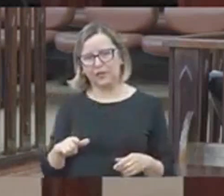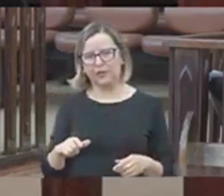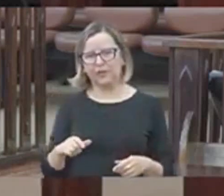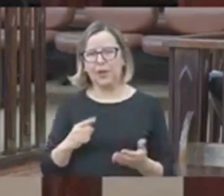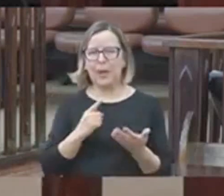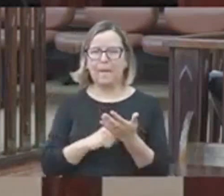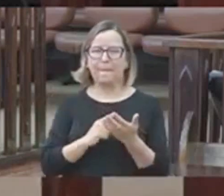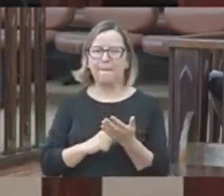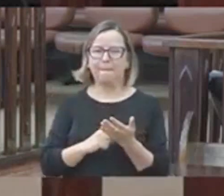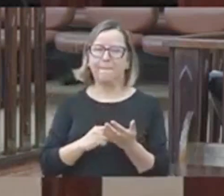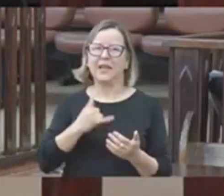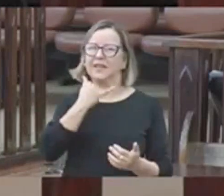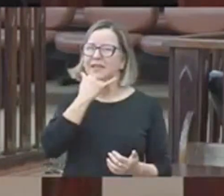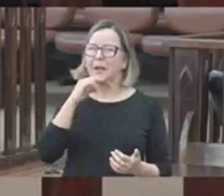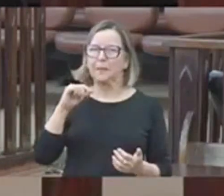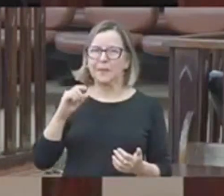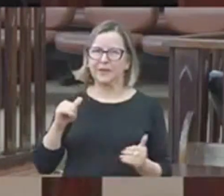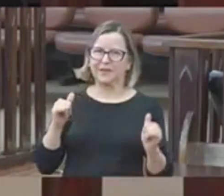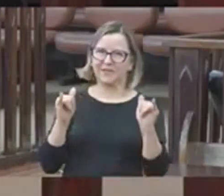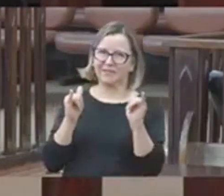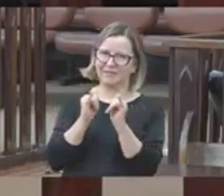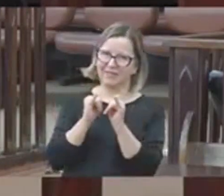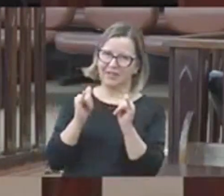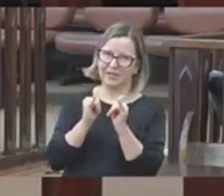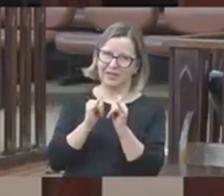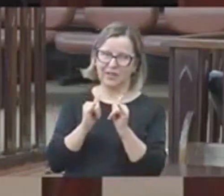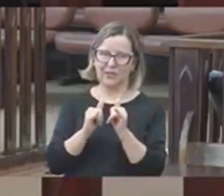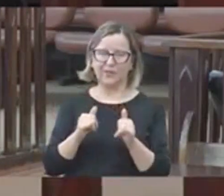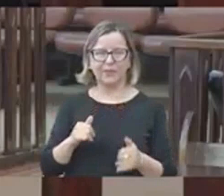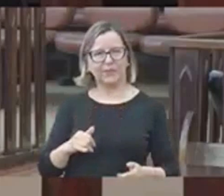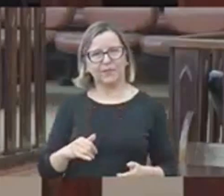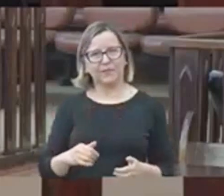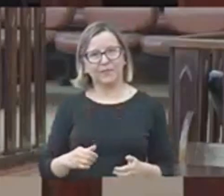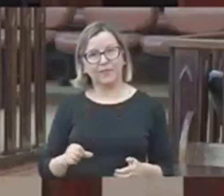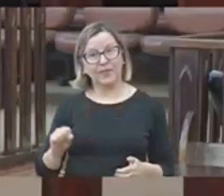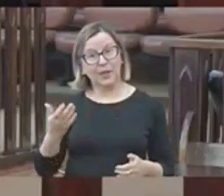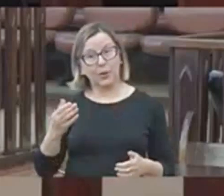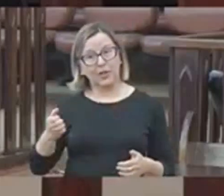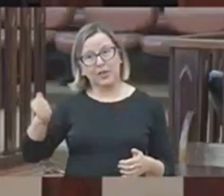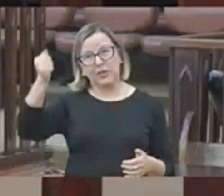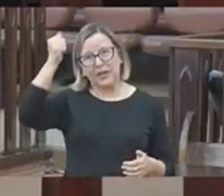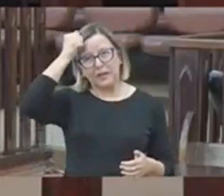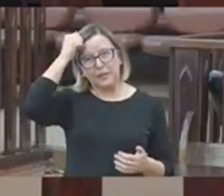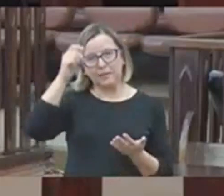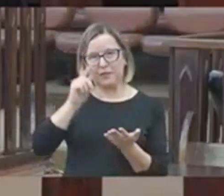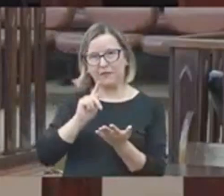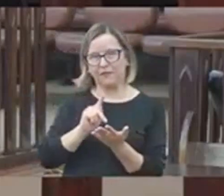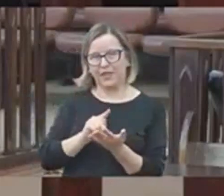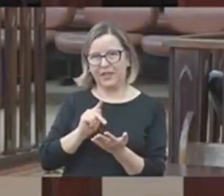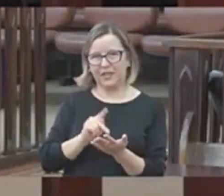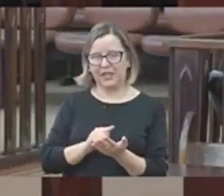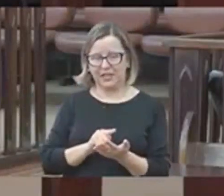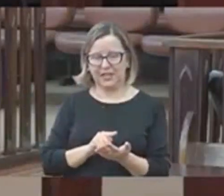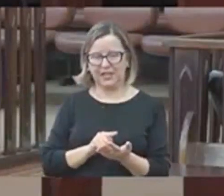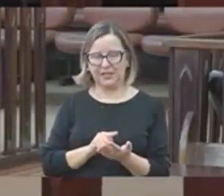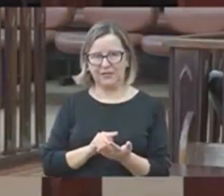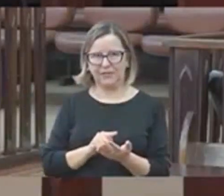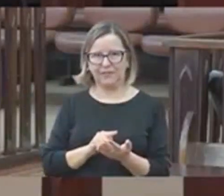perdão, que venha acompanhado desse arrependimento genuíno, onde o casal se